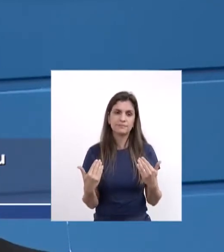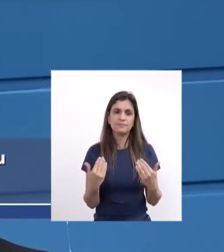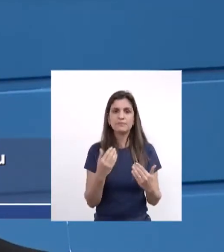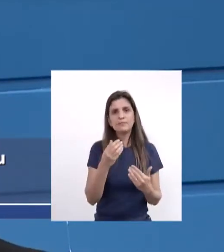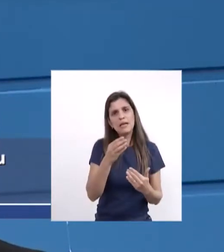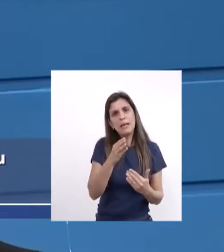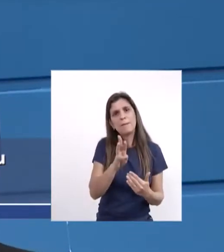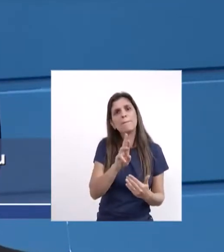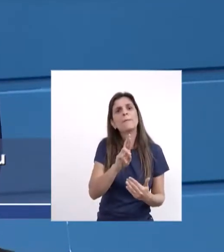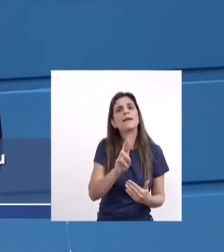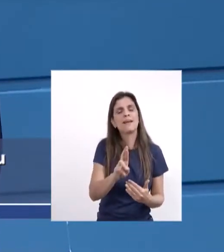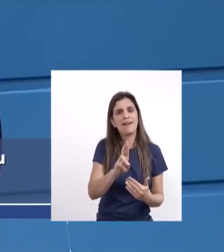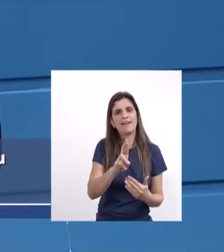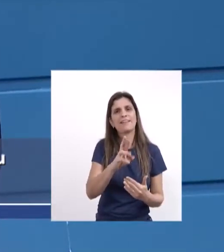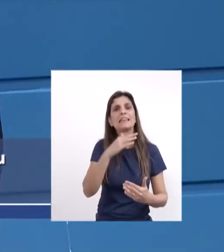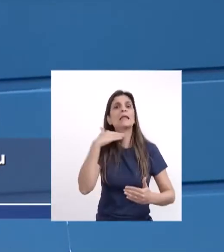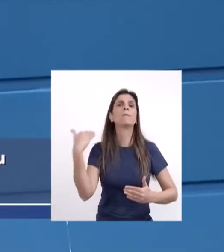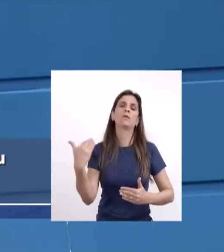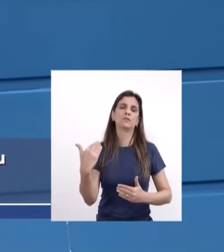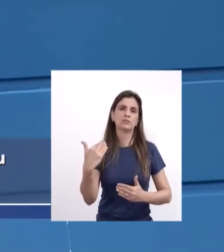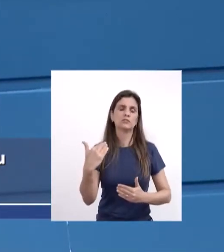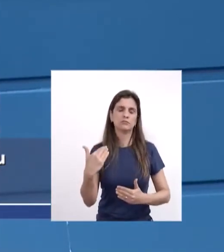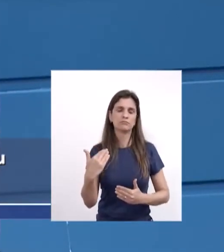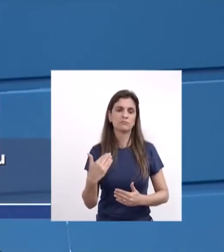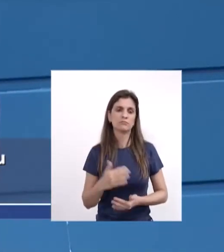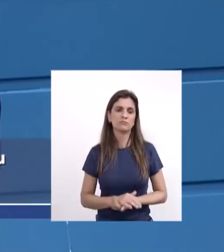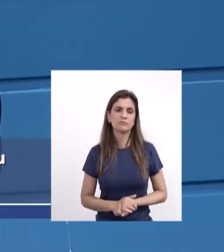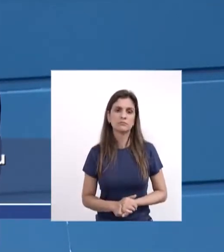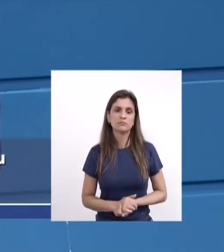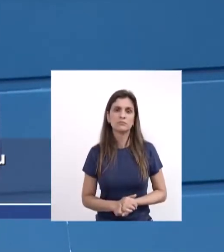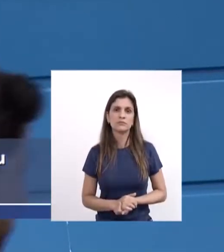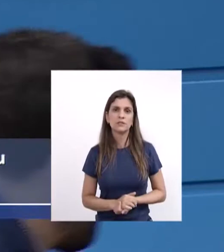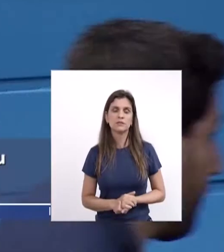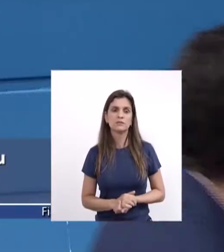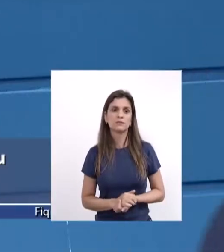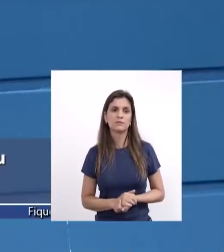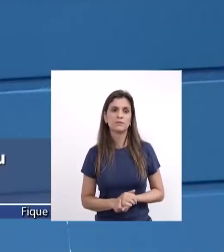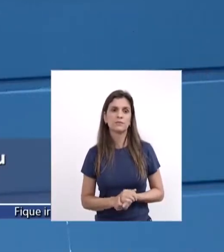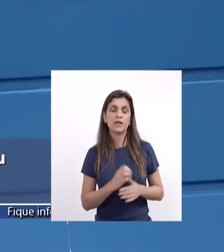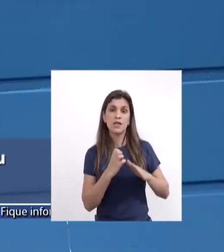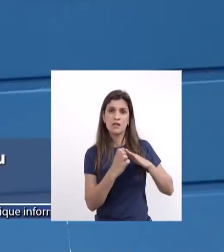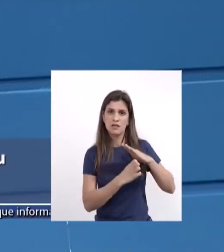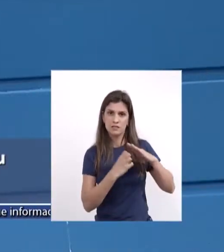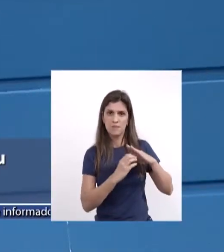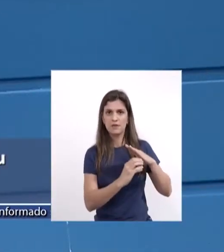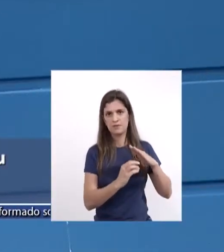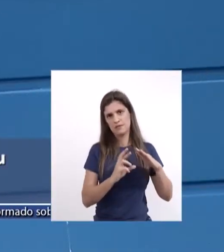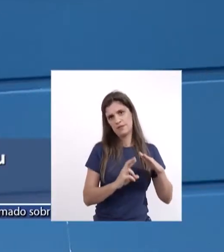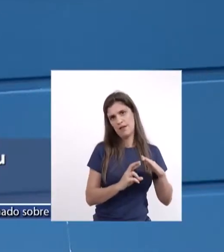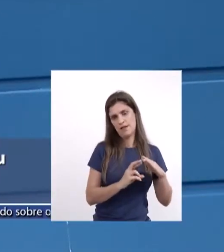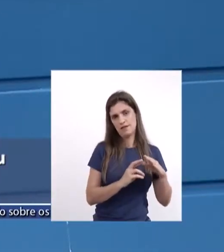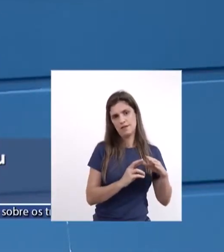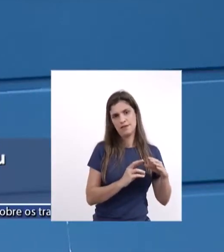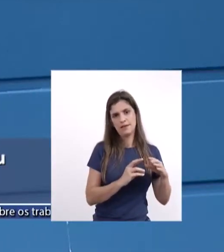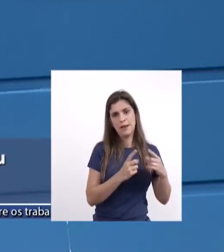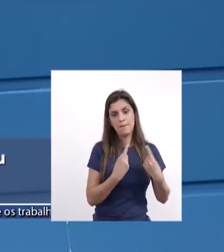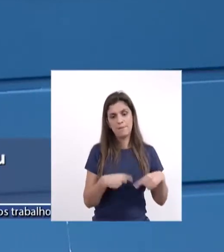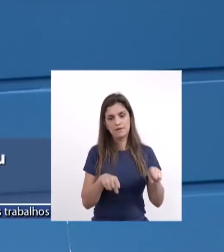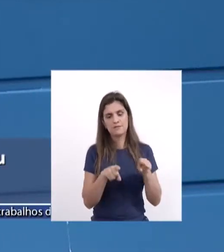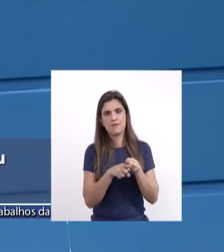BR da morte, a estrada da morte. Quando aconteceu essa concessão, todos nós ficávamos